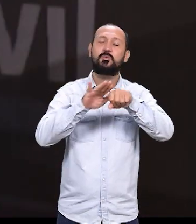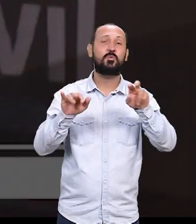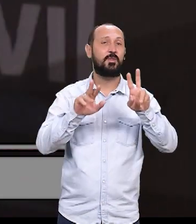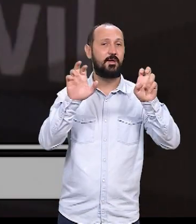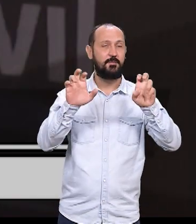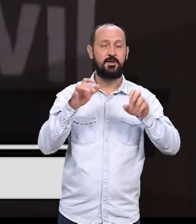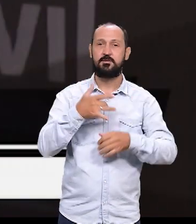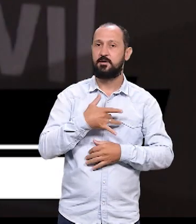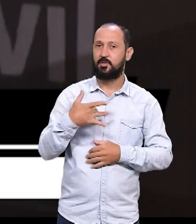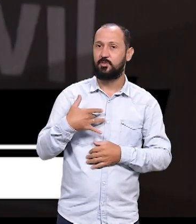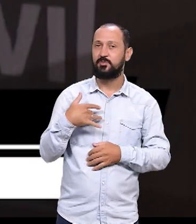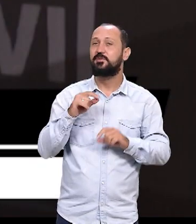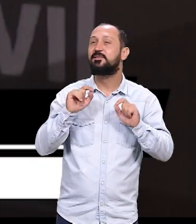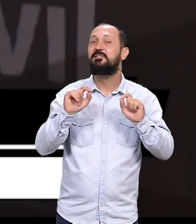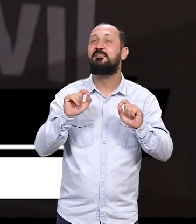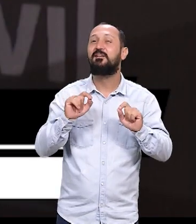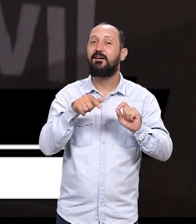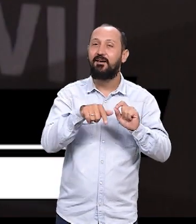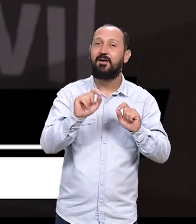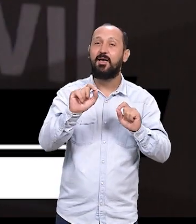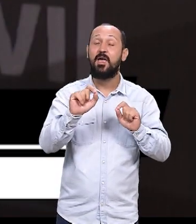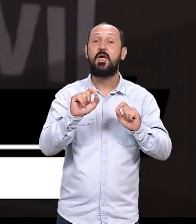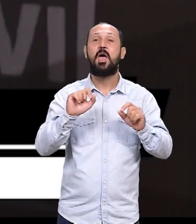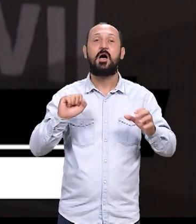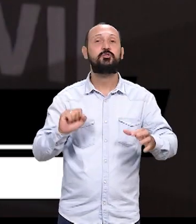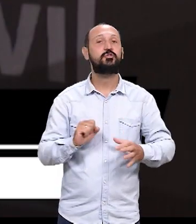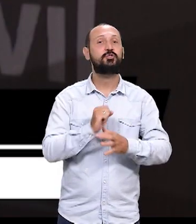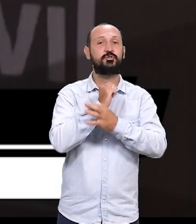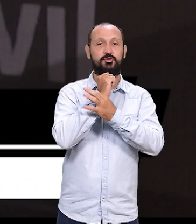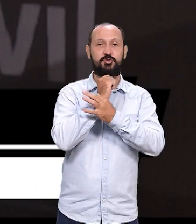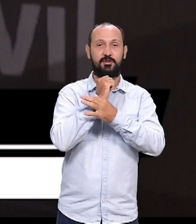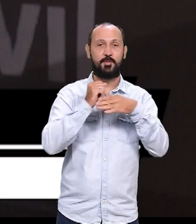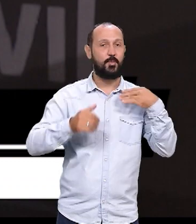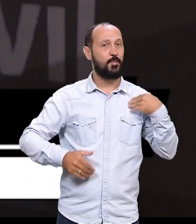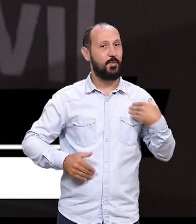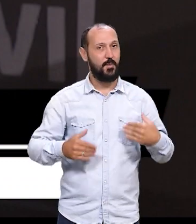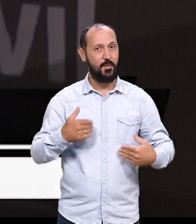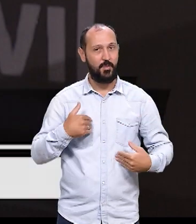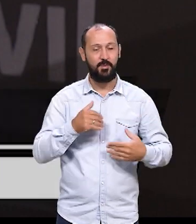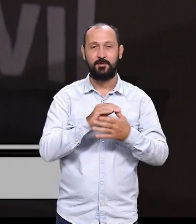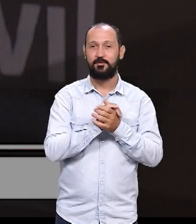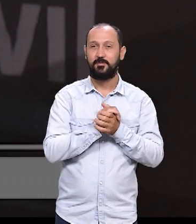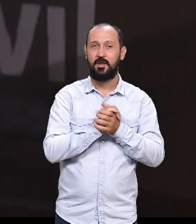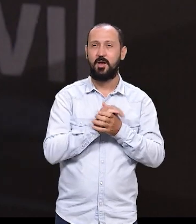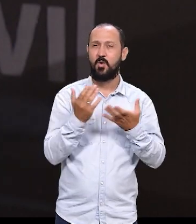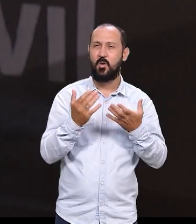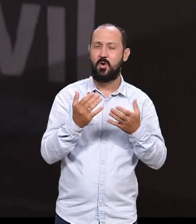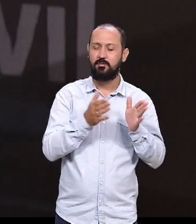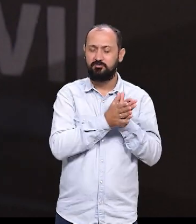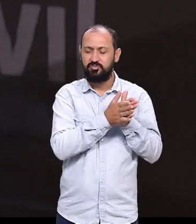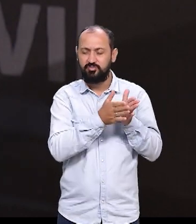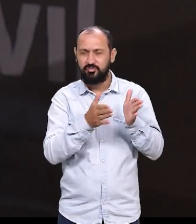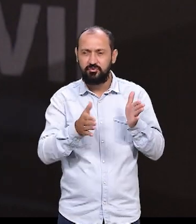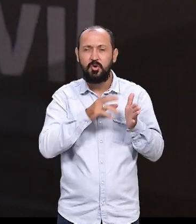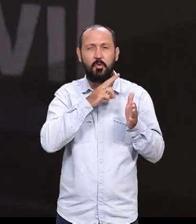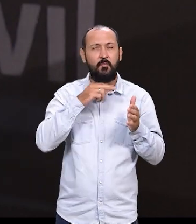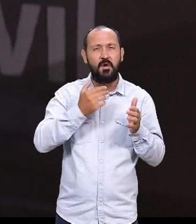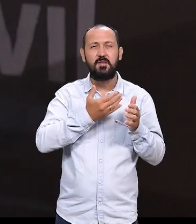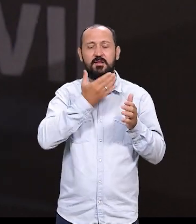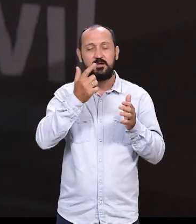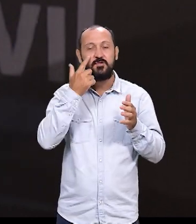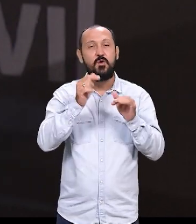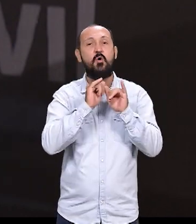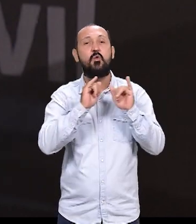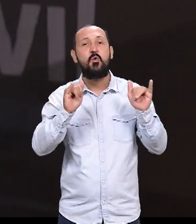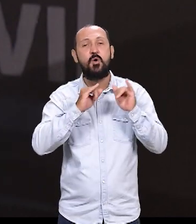Olá hoje nós vamos falar de saúde que nada mais é do que a segurança para o nosso corpo